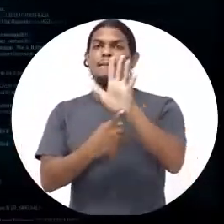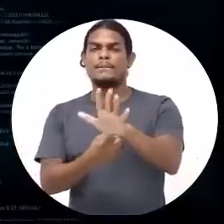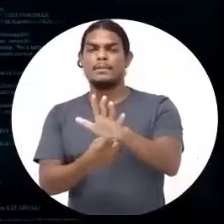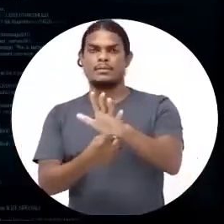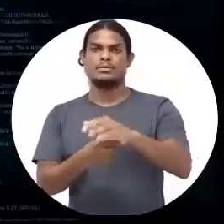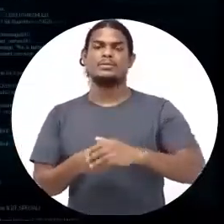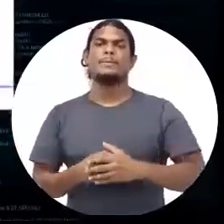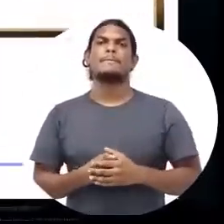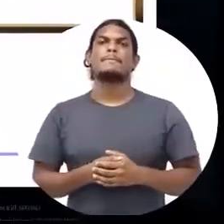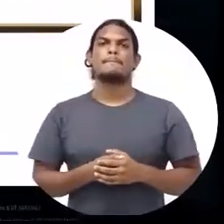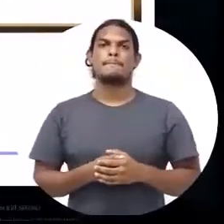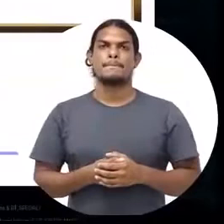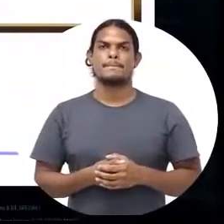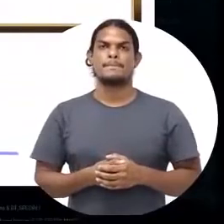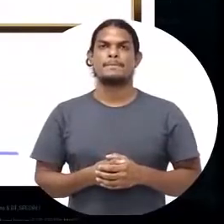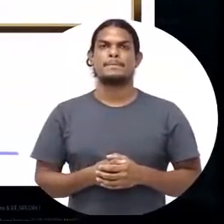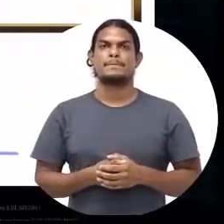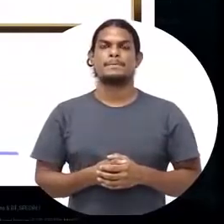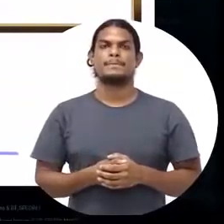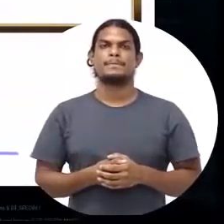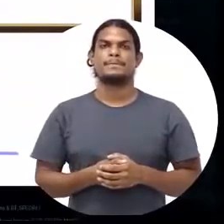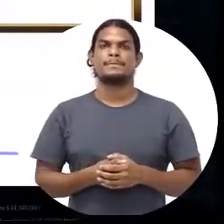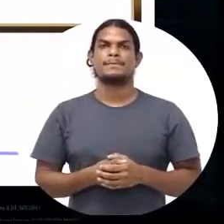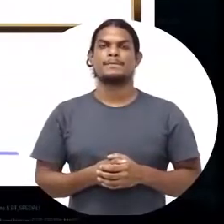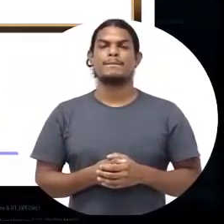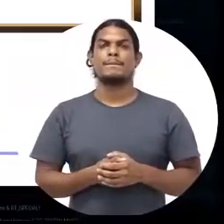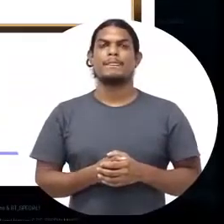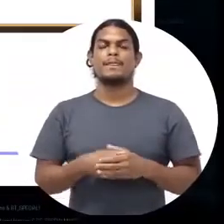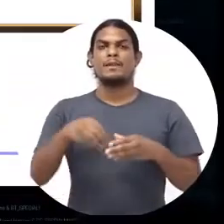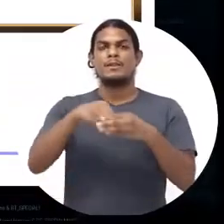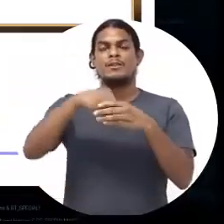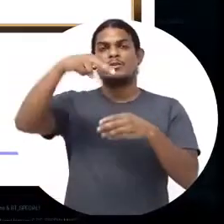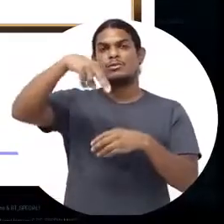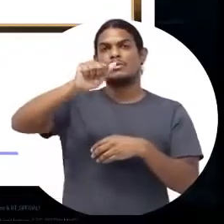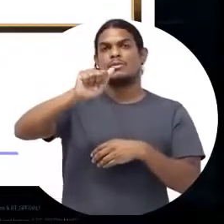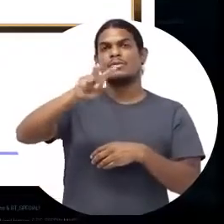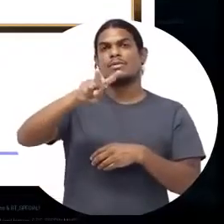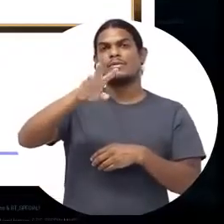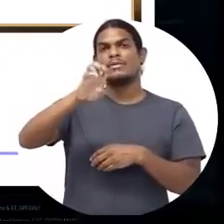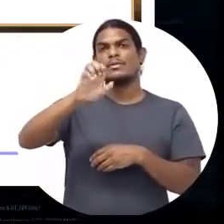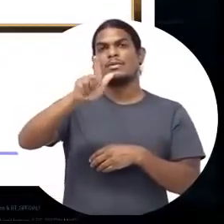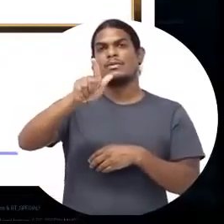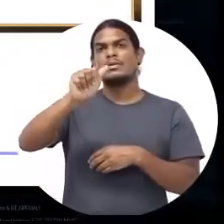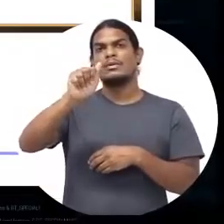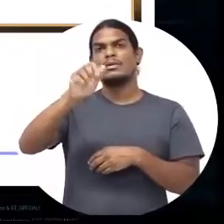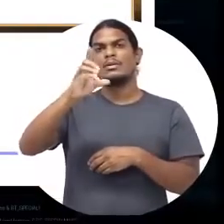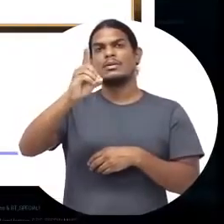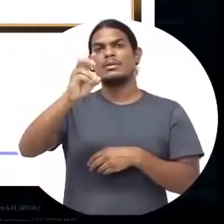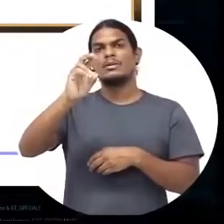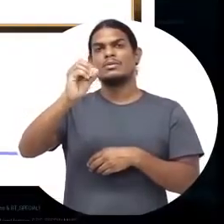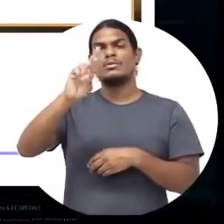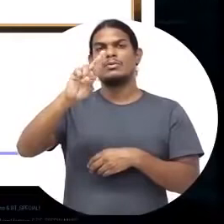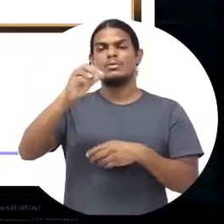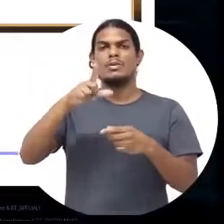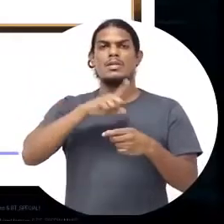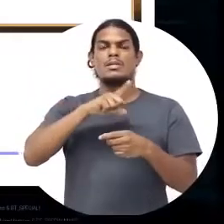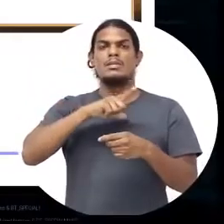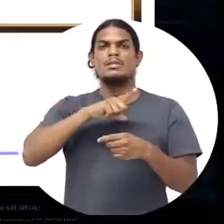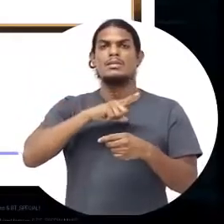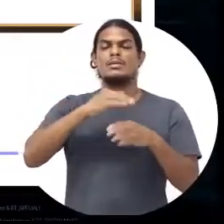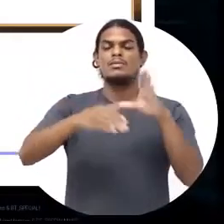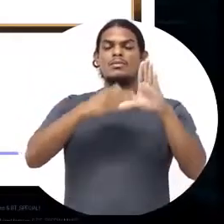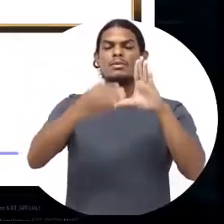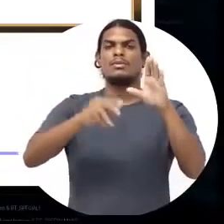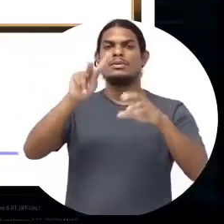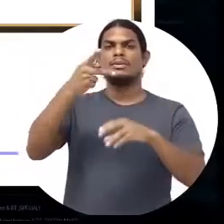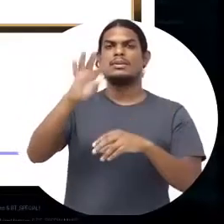dentro dele. Então, observe aí no navegador que a gente tem uma página index.html, que ela é completa no navegador,